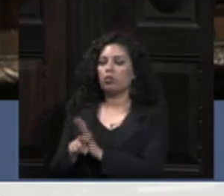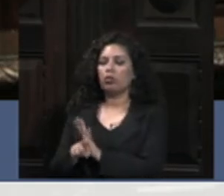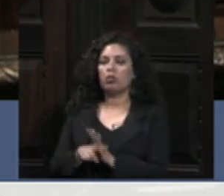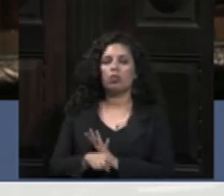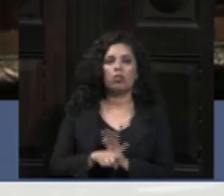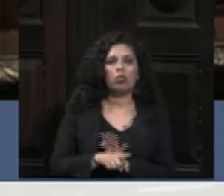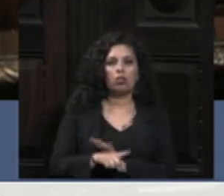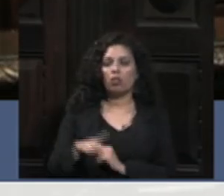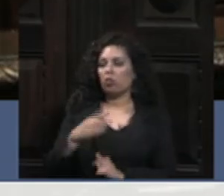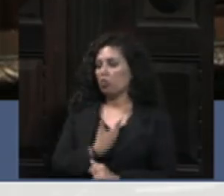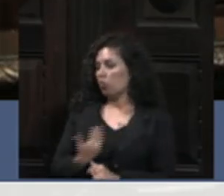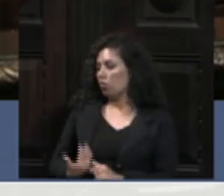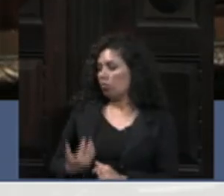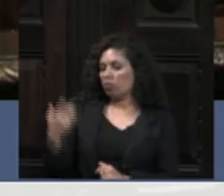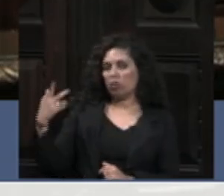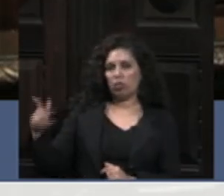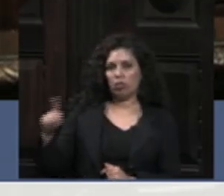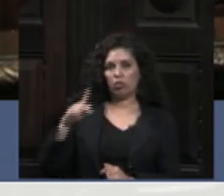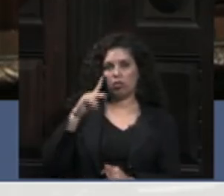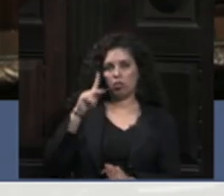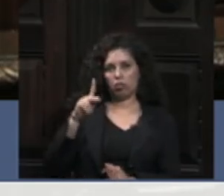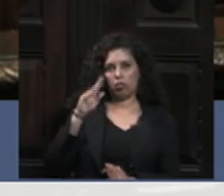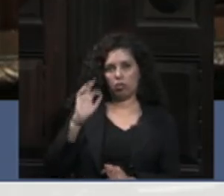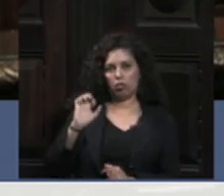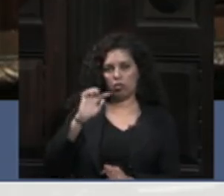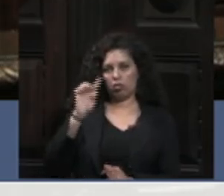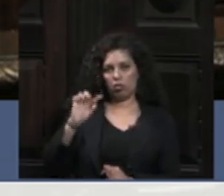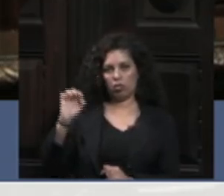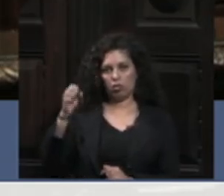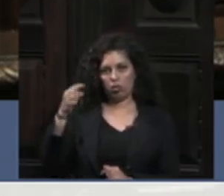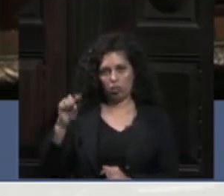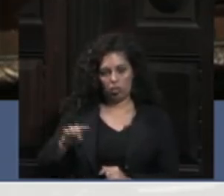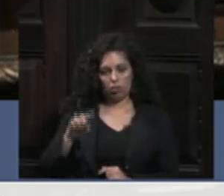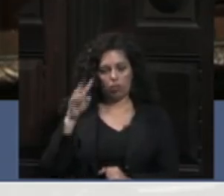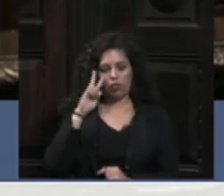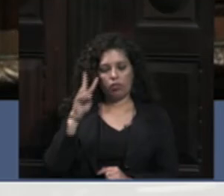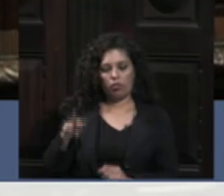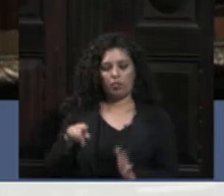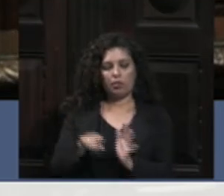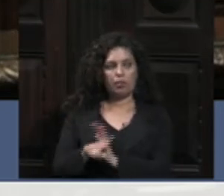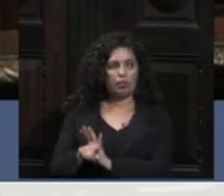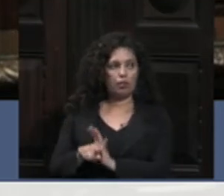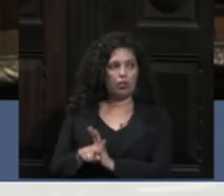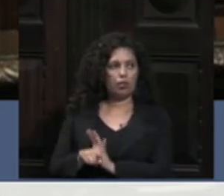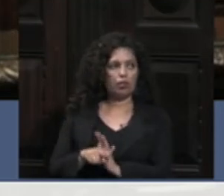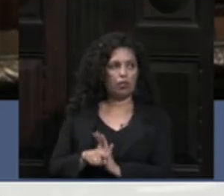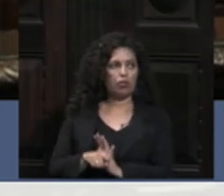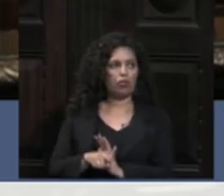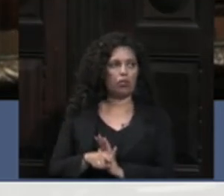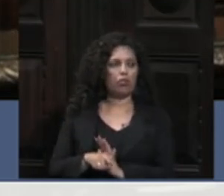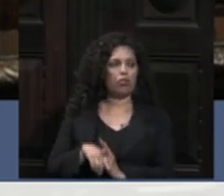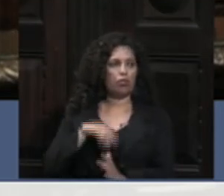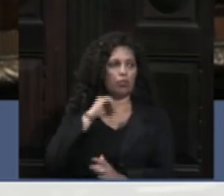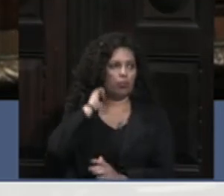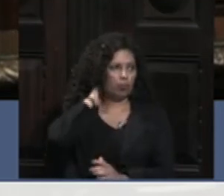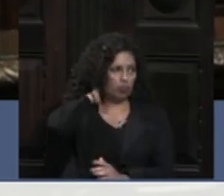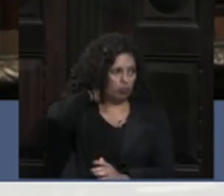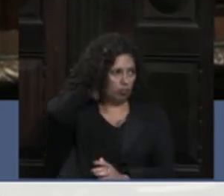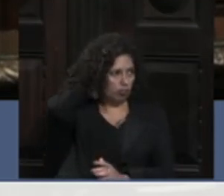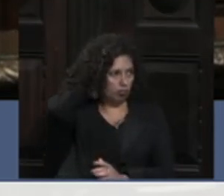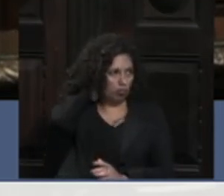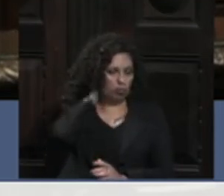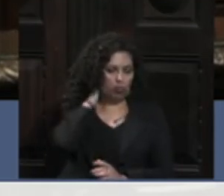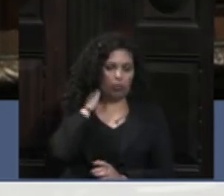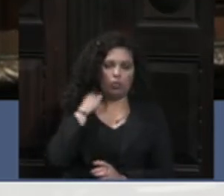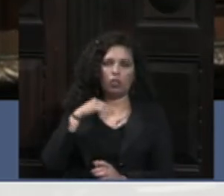processante para verificar a procedência daquilo que era a nossa justificativa, caso